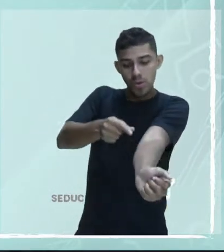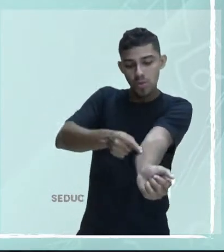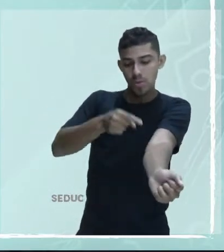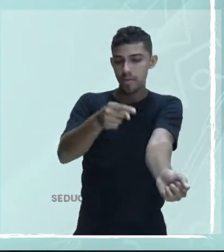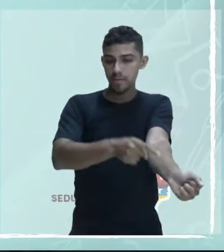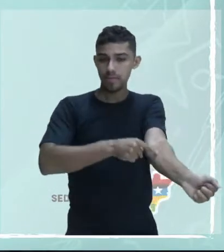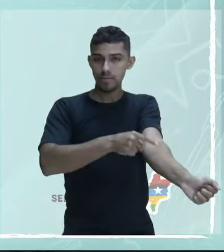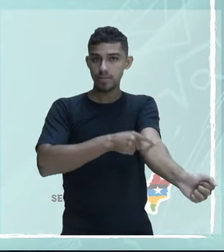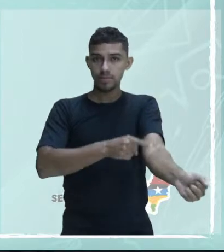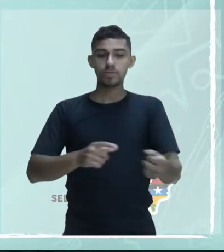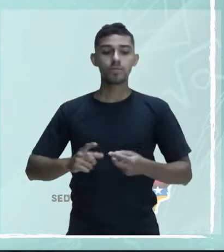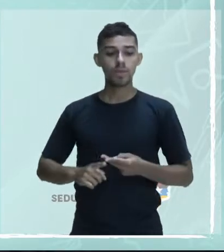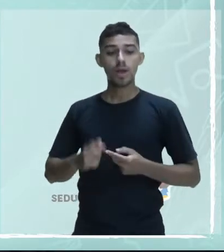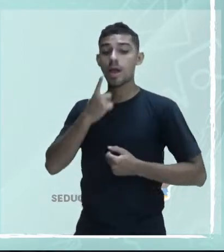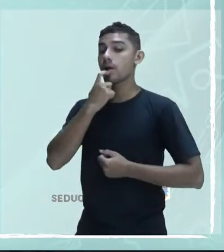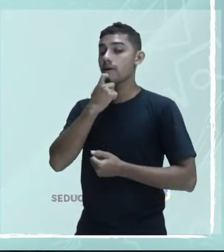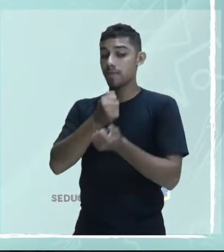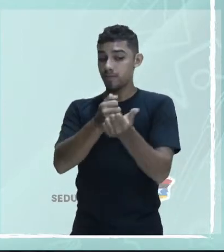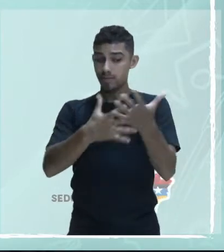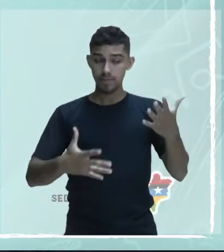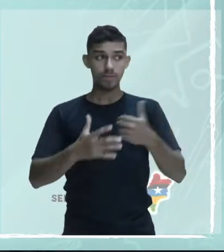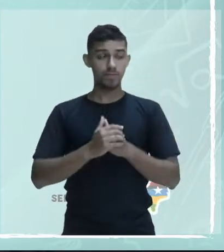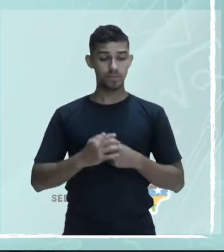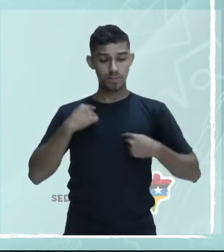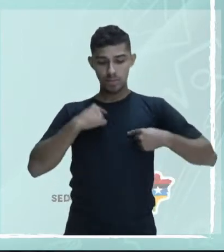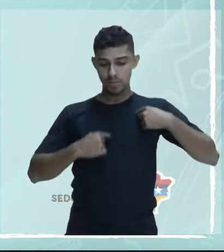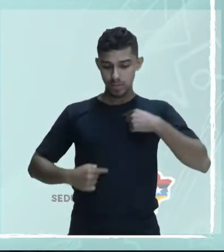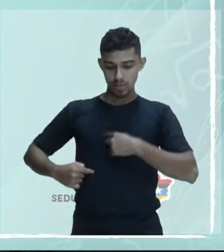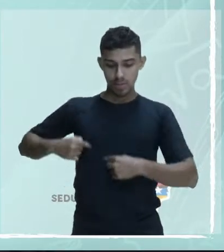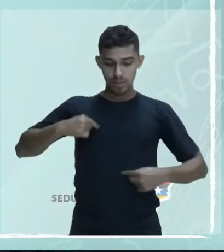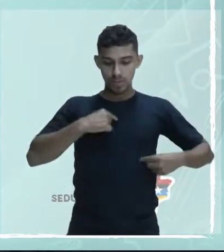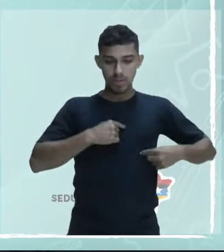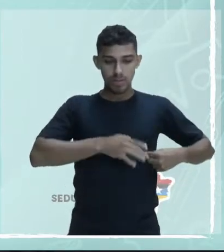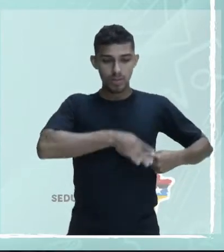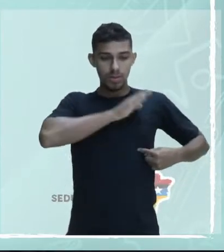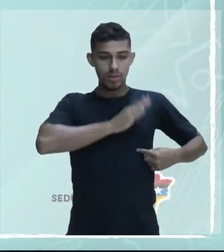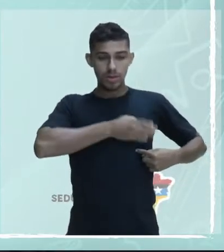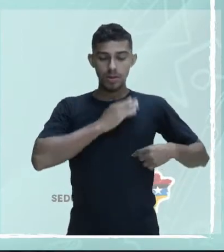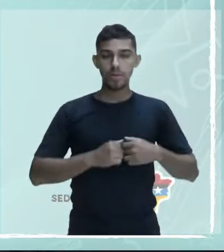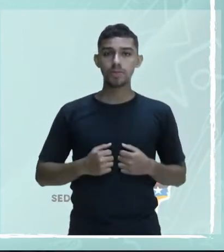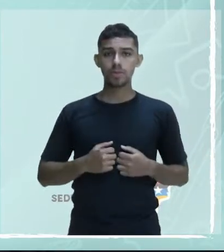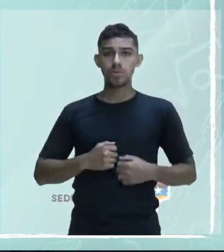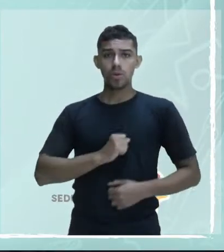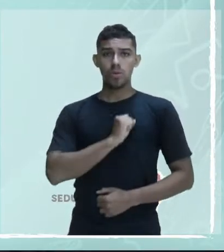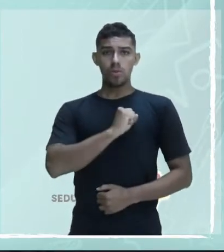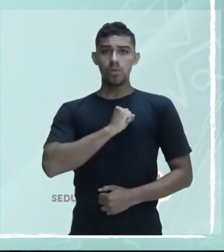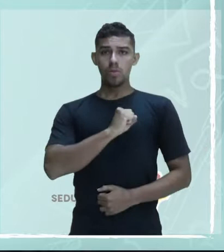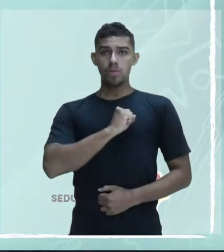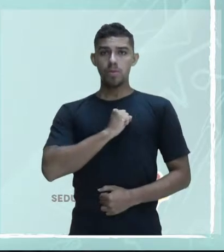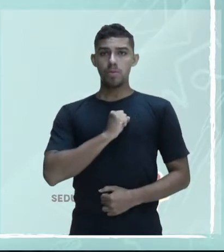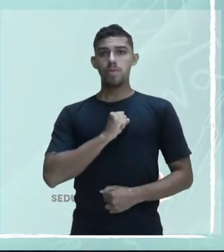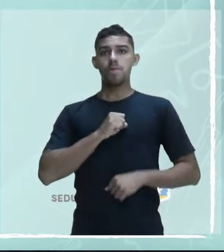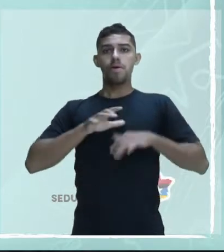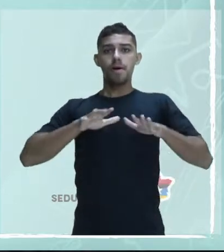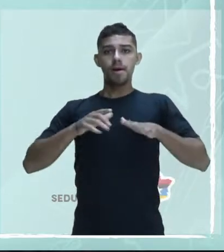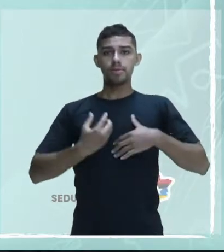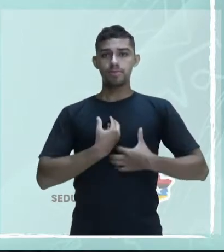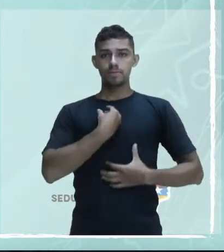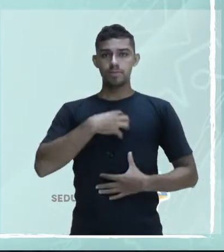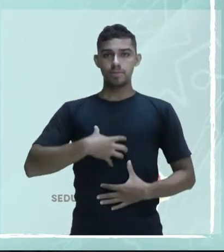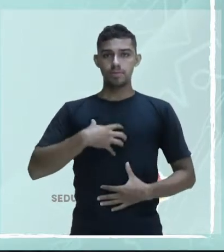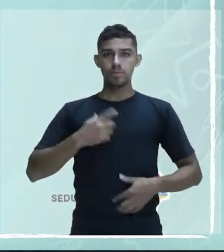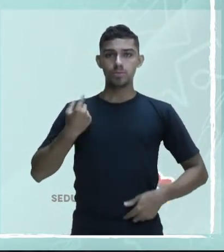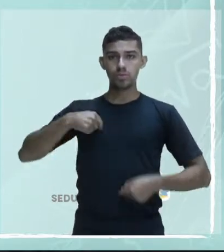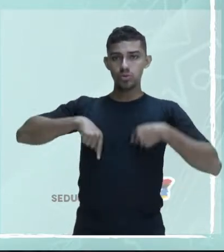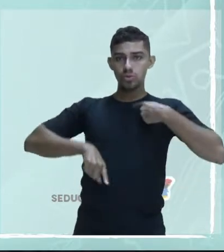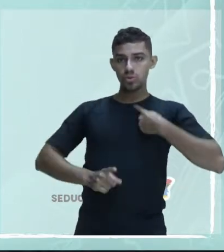sobre o sangue, o ciclo cardíaco, pressão arterial e ritmo cardíaco. Nós iremos falar sobre a